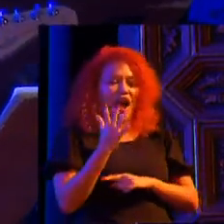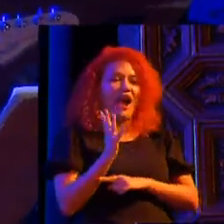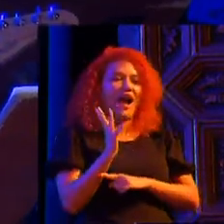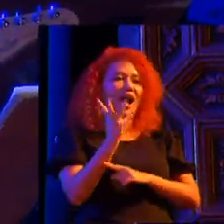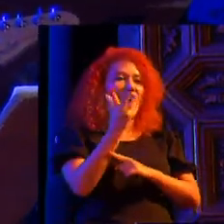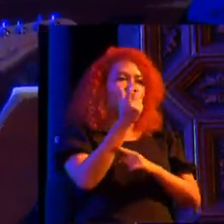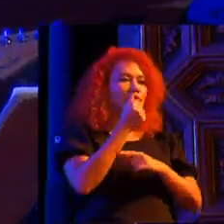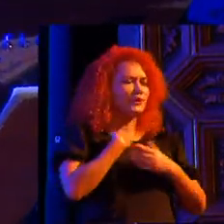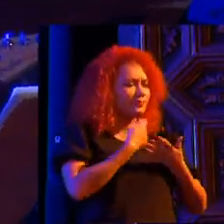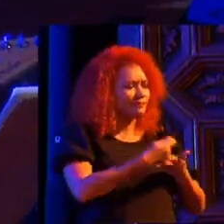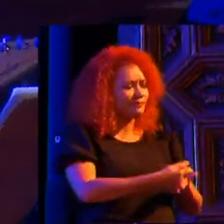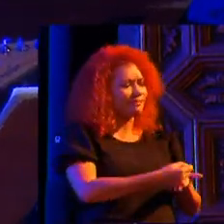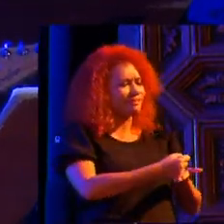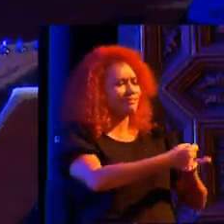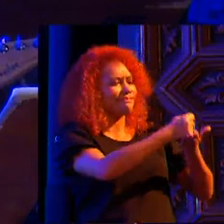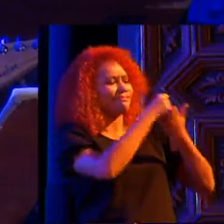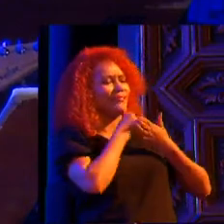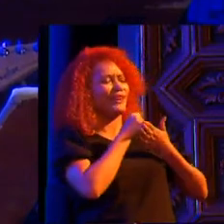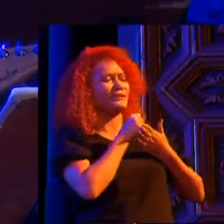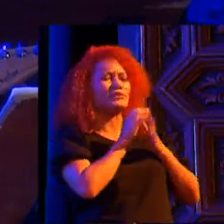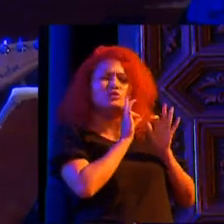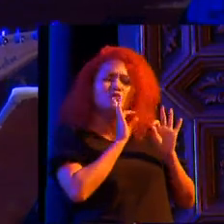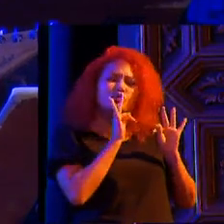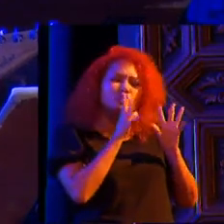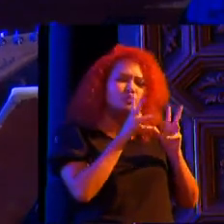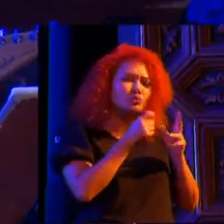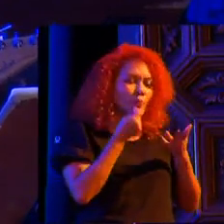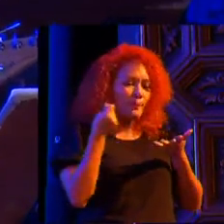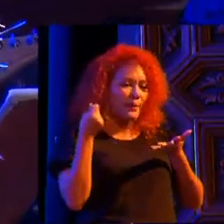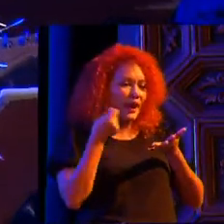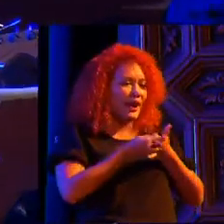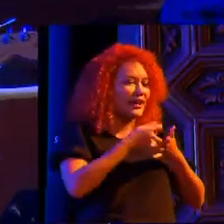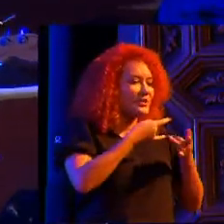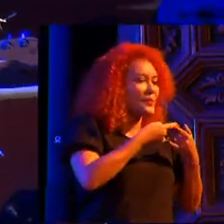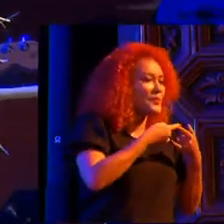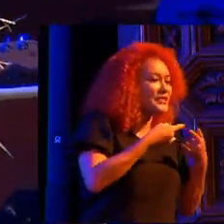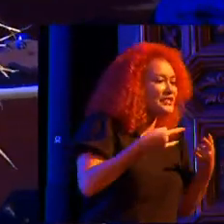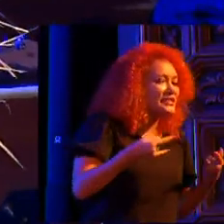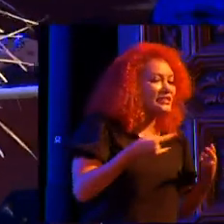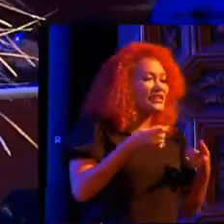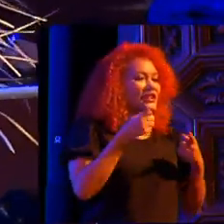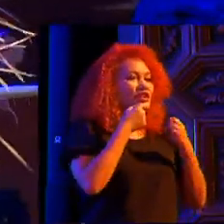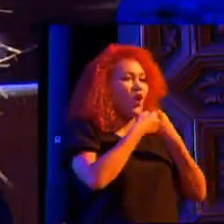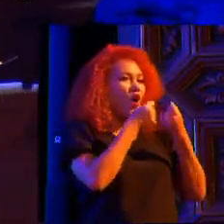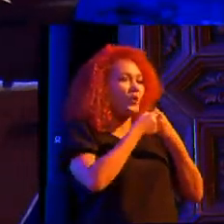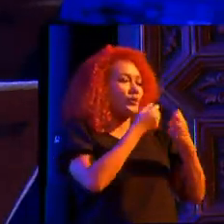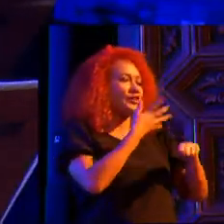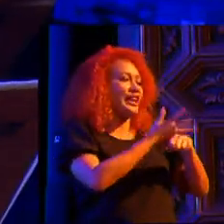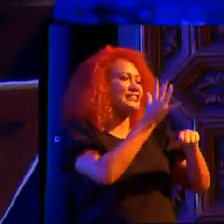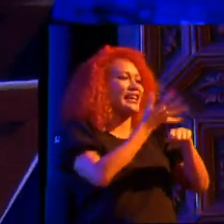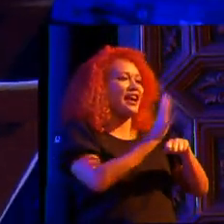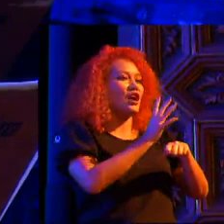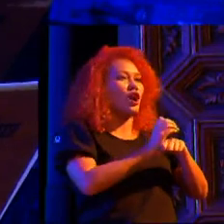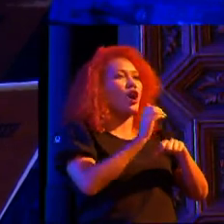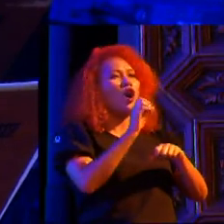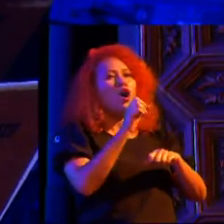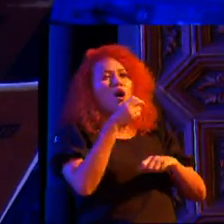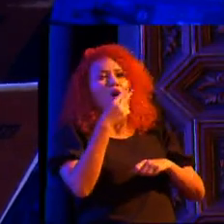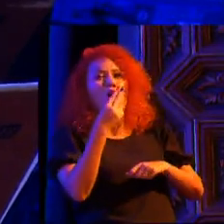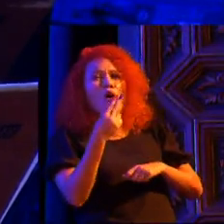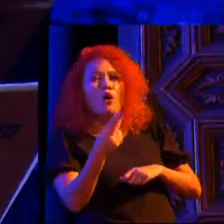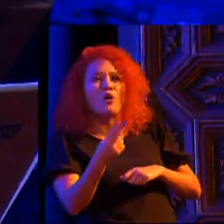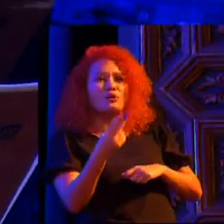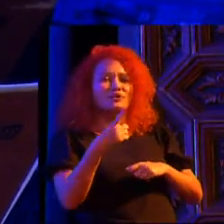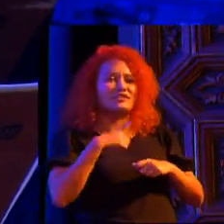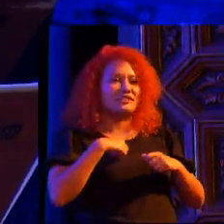me apoiou nos mínimos detalhes, seja pagando minhas passagens de ônibus para ensaiar ou sendo minha cúmplice em